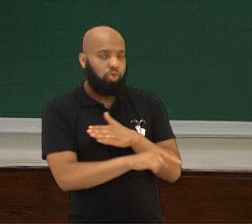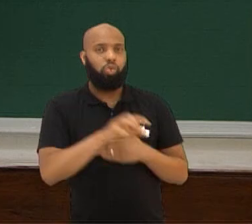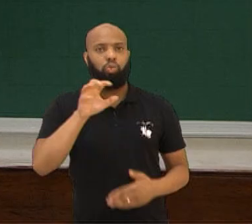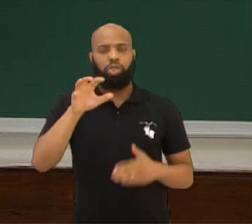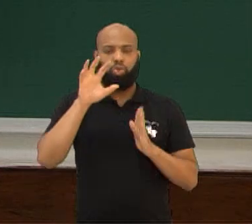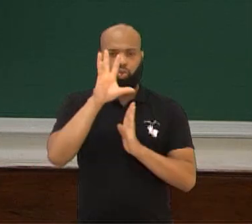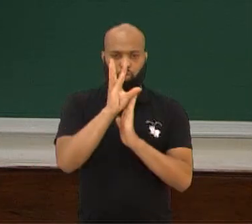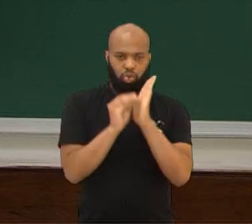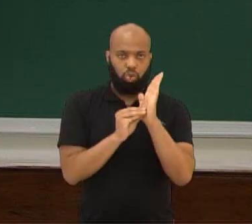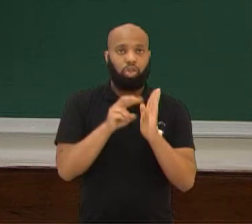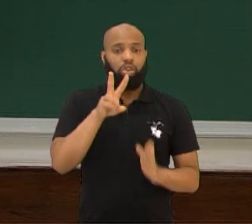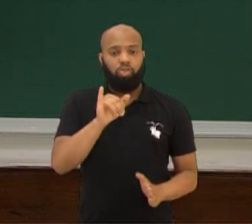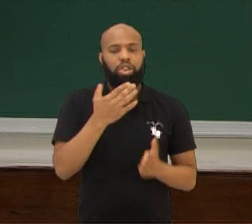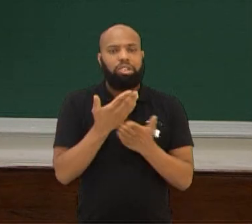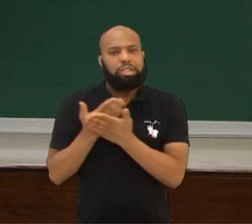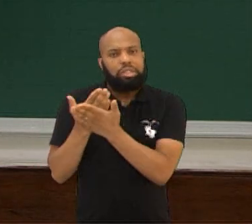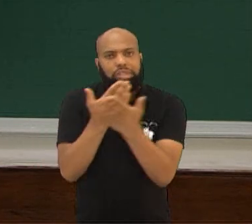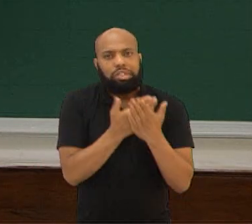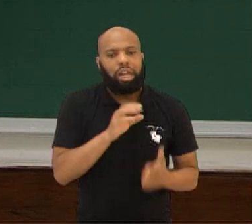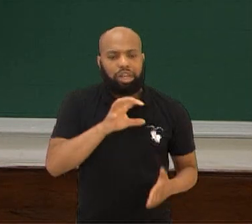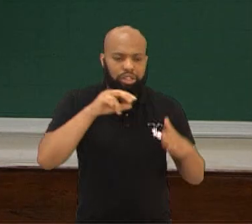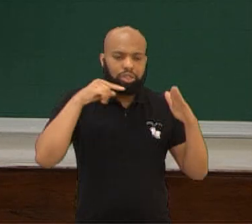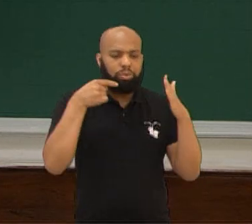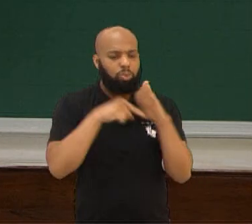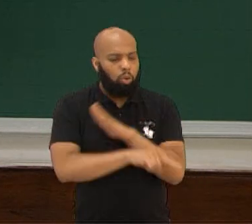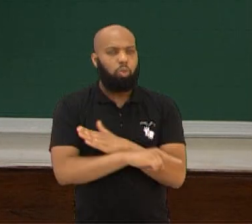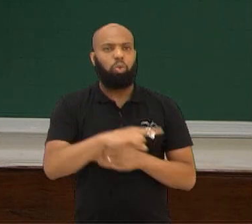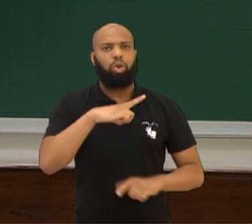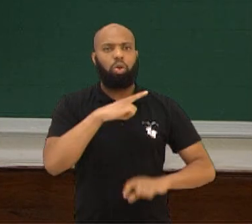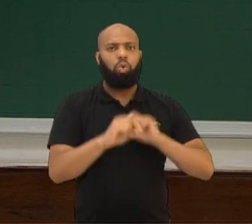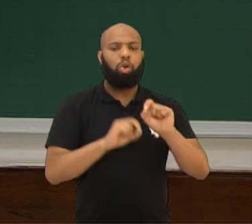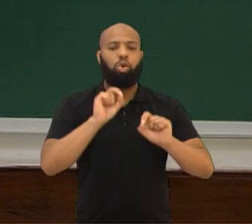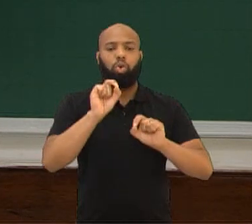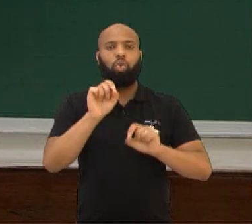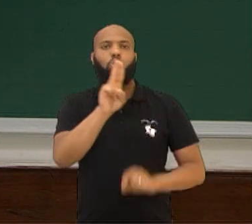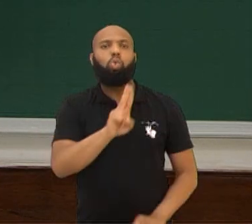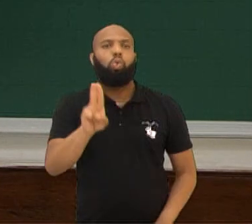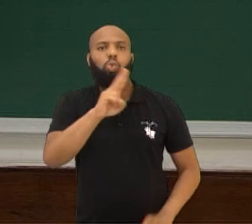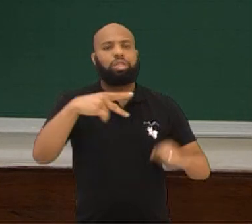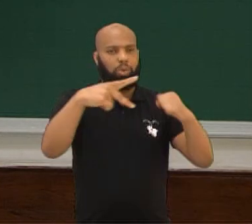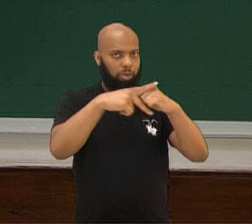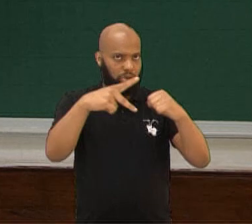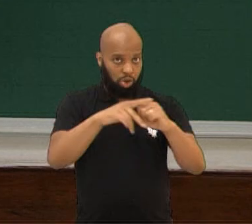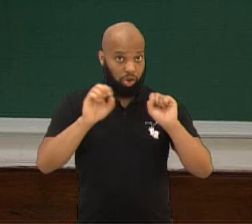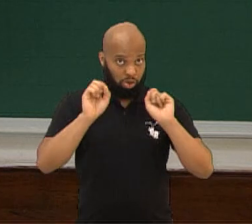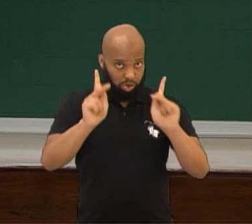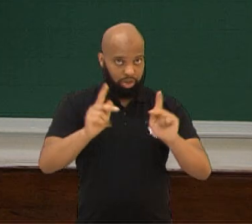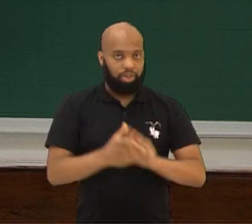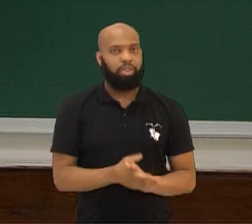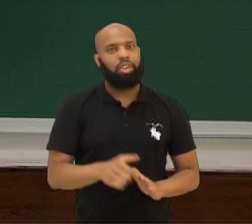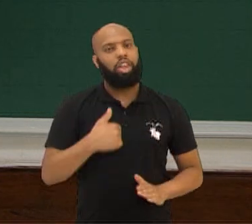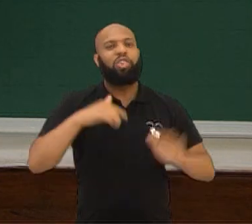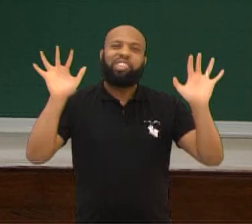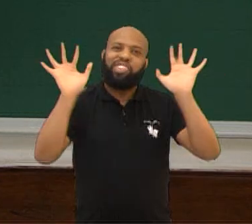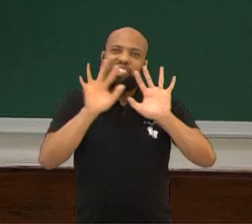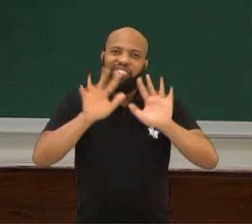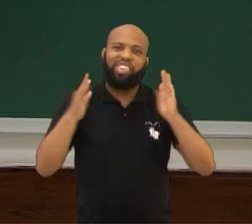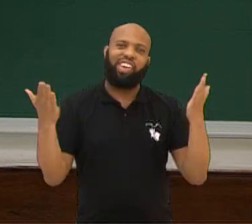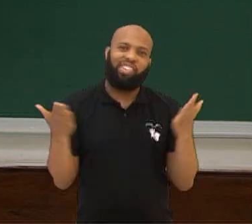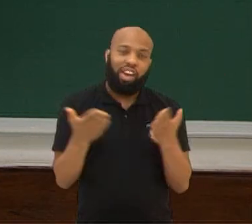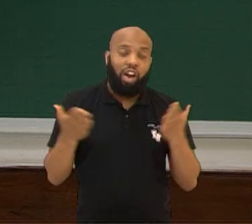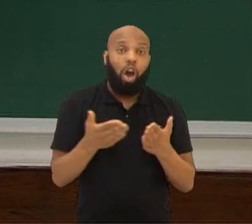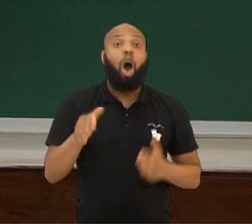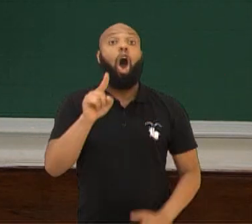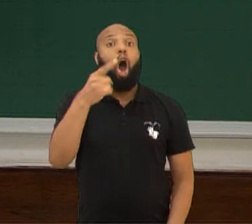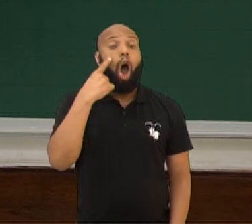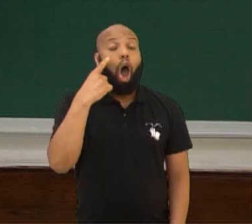conteúdo. Nós vamos trabalhar mais profundamente a colocação pronominal, ok? Eu me despeço de você,